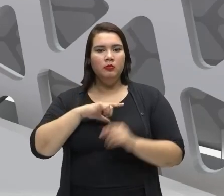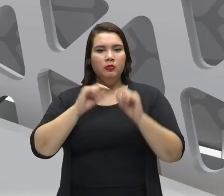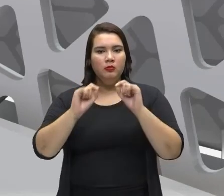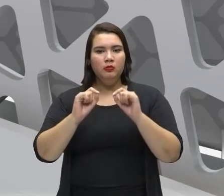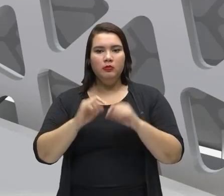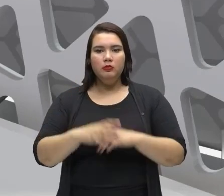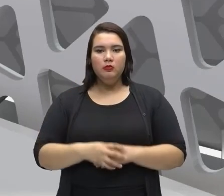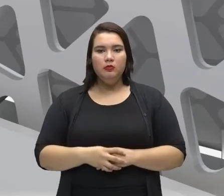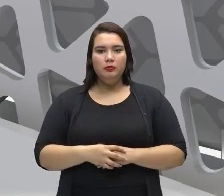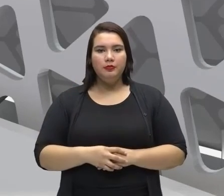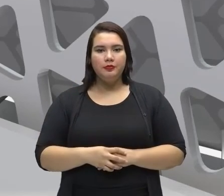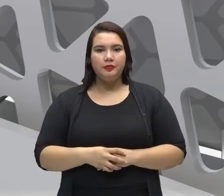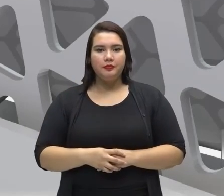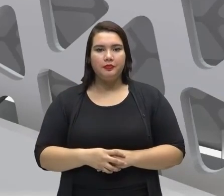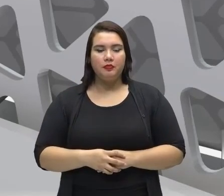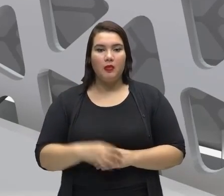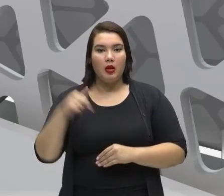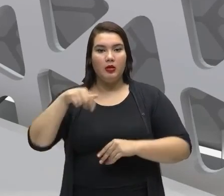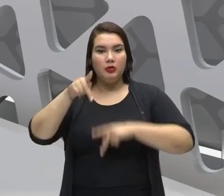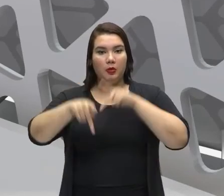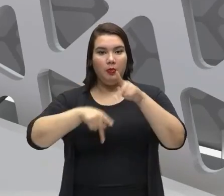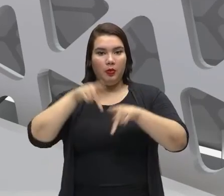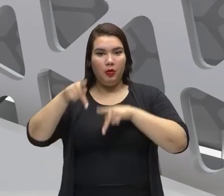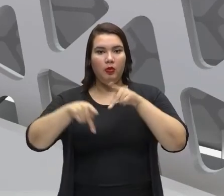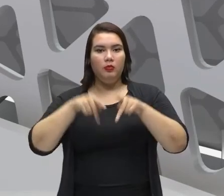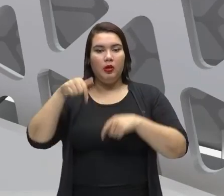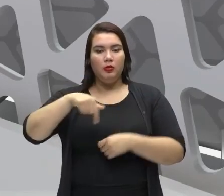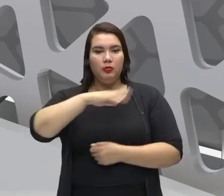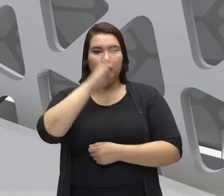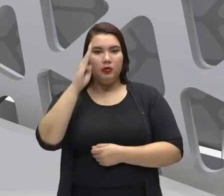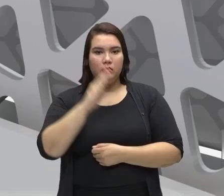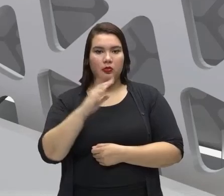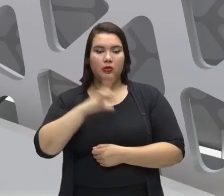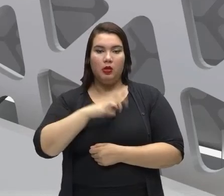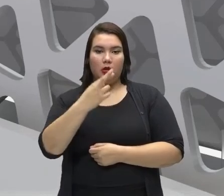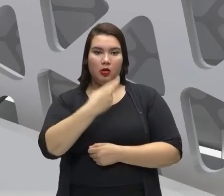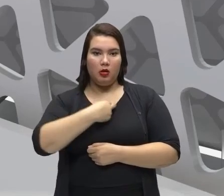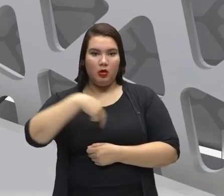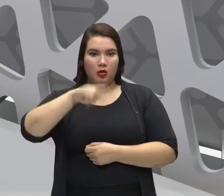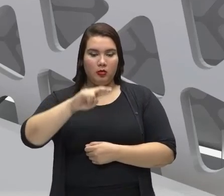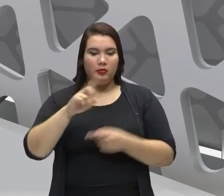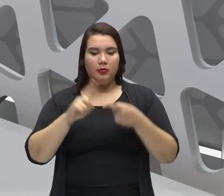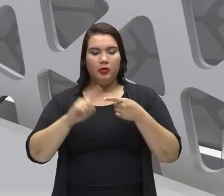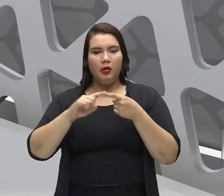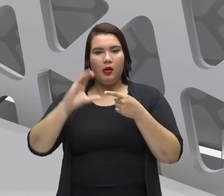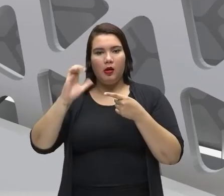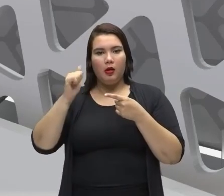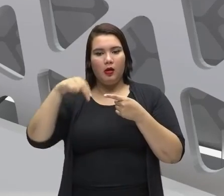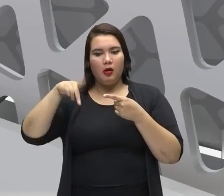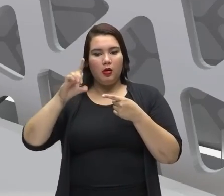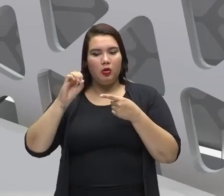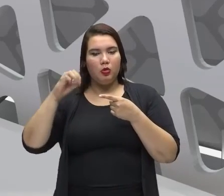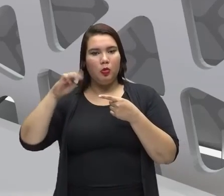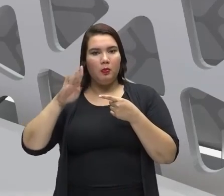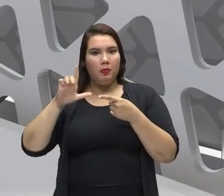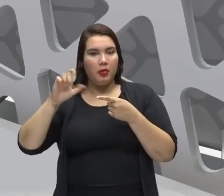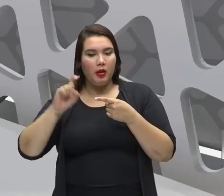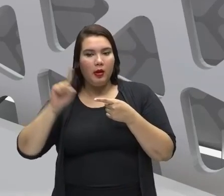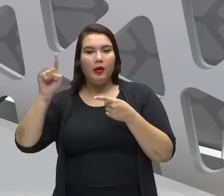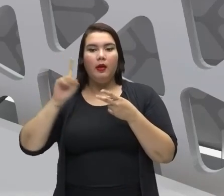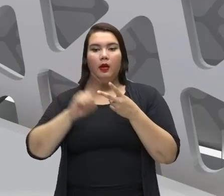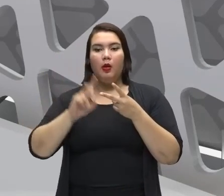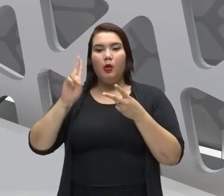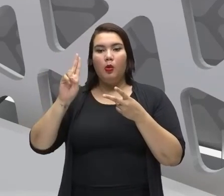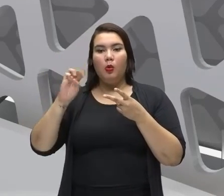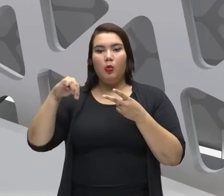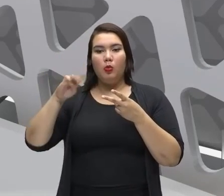herança dos povos iorubás no Brasil, na questão da religião, o candomblé, a umbanda, na América,